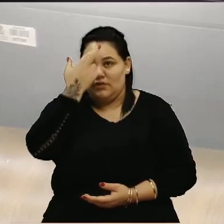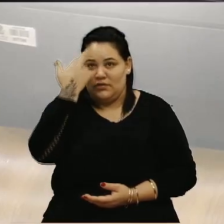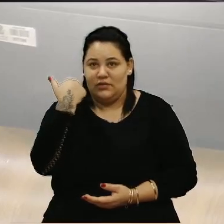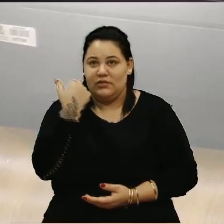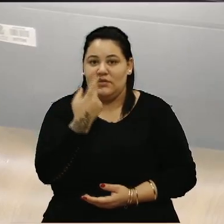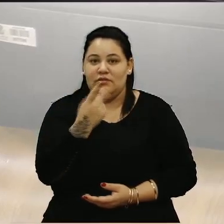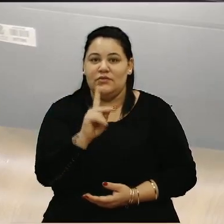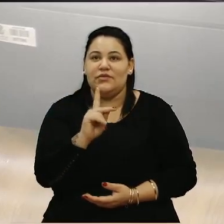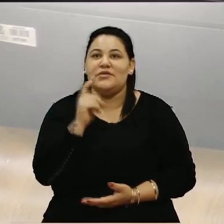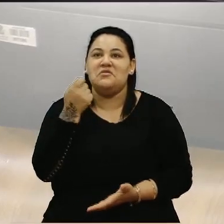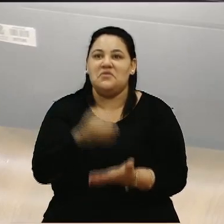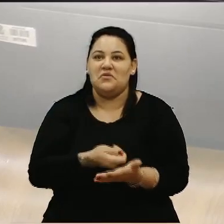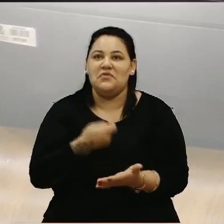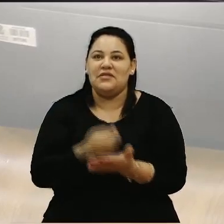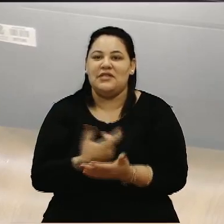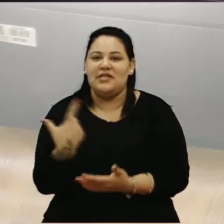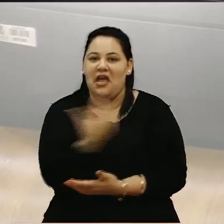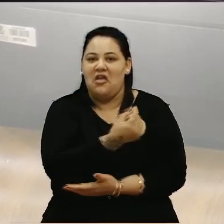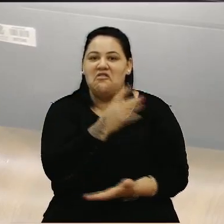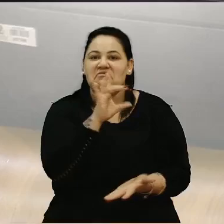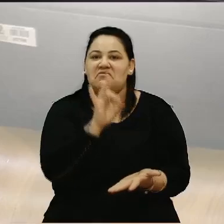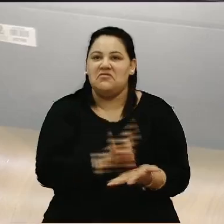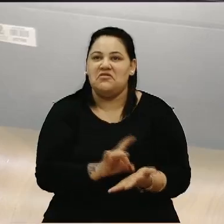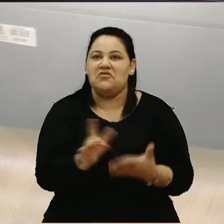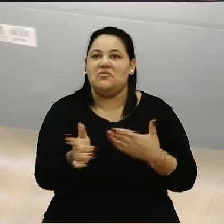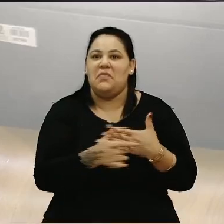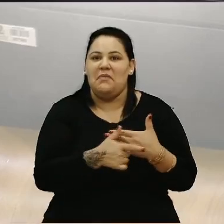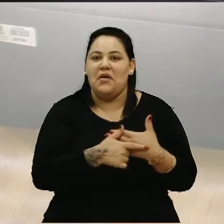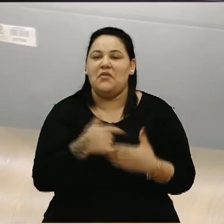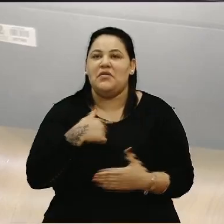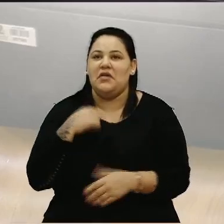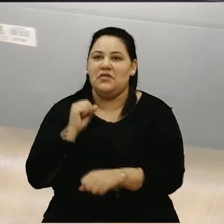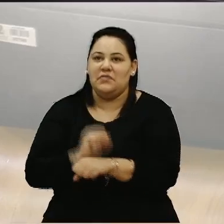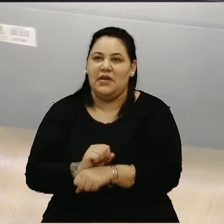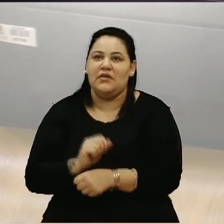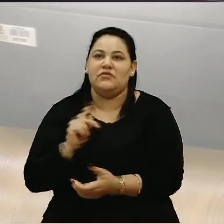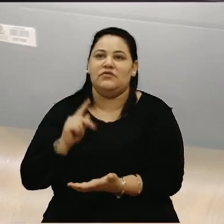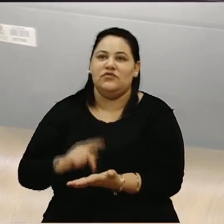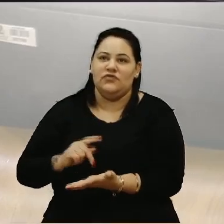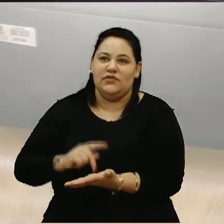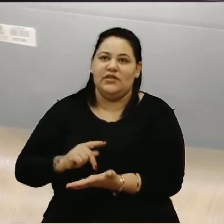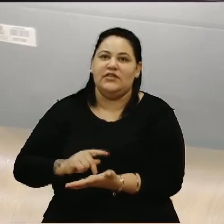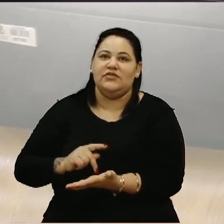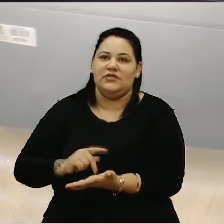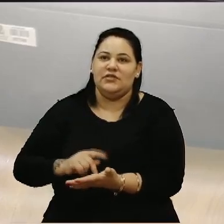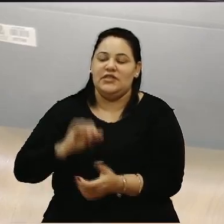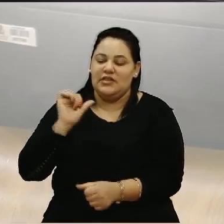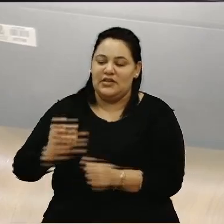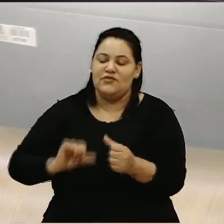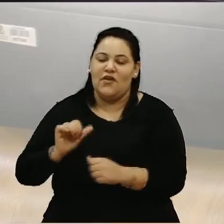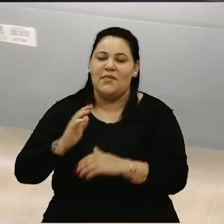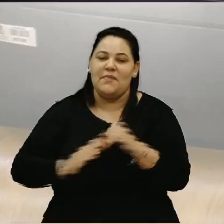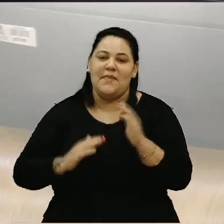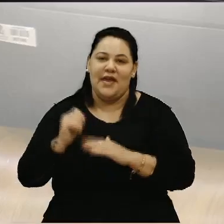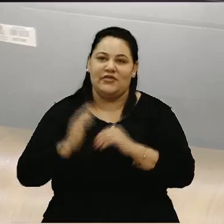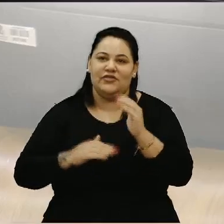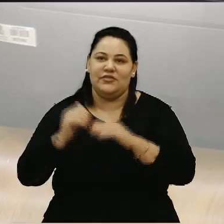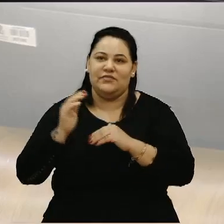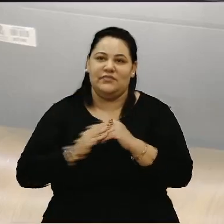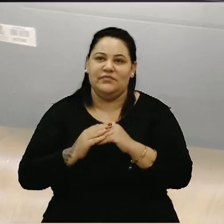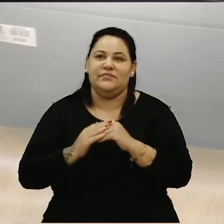lutas estão saindo do papel literalmente e eu espero sinceramente que elas se tornem práticas